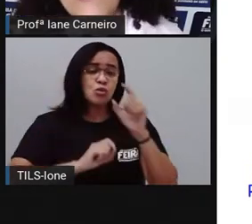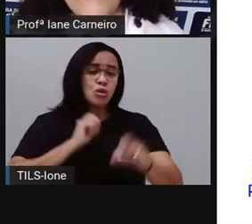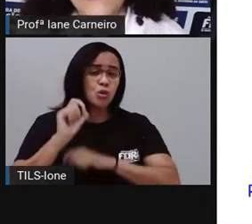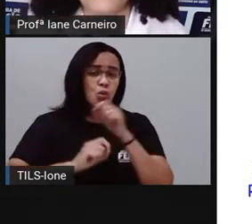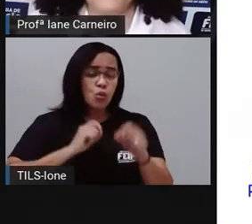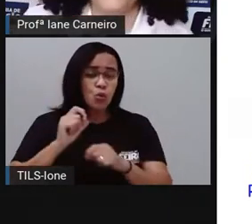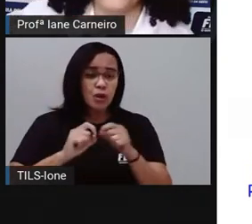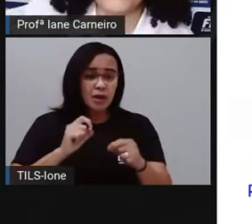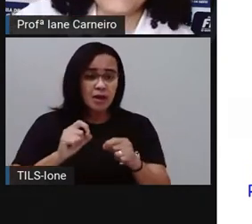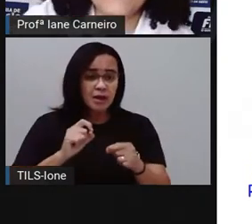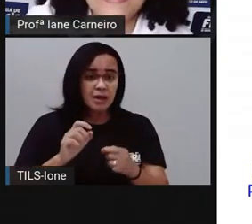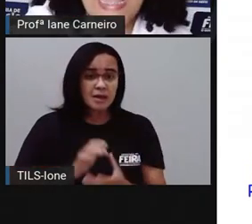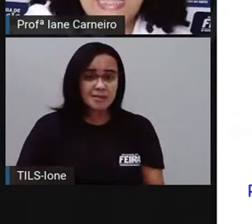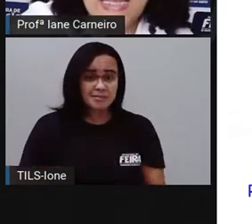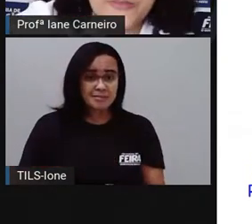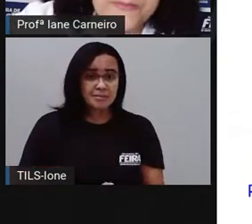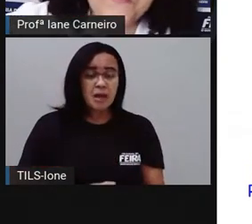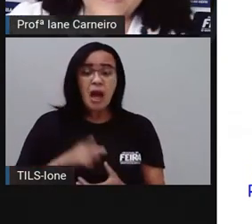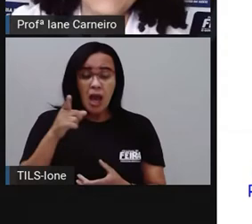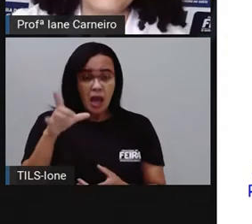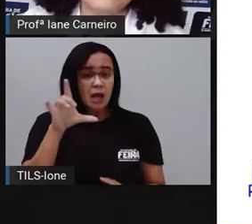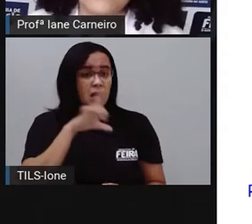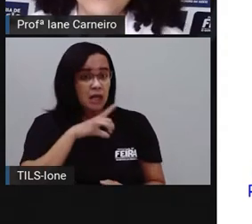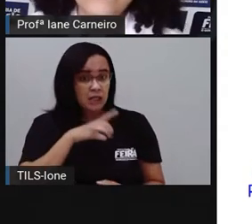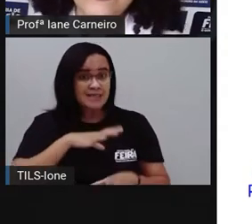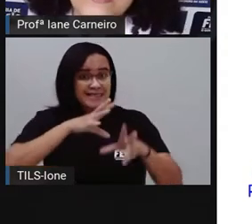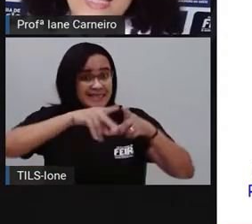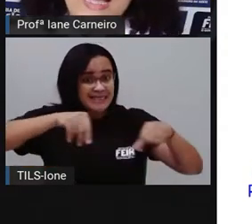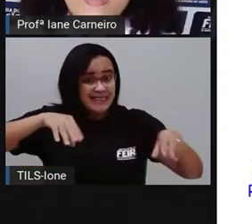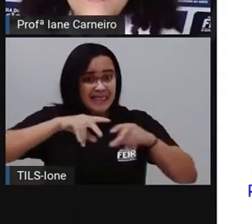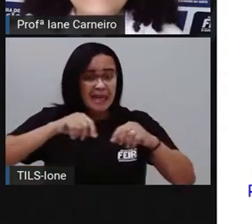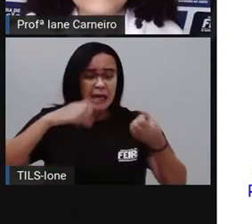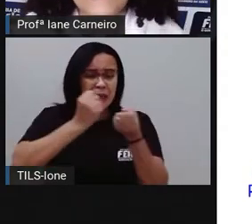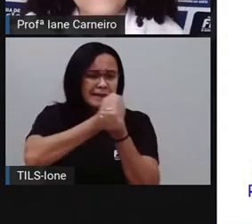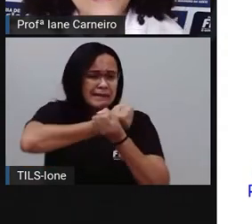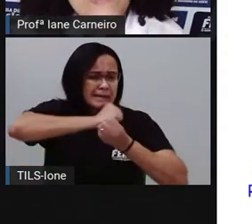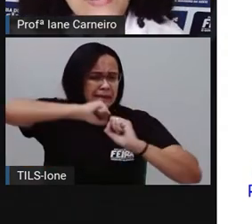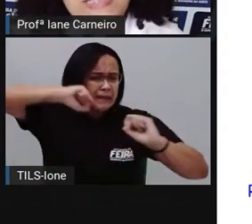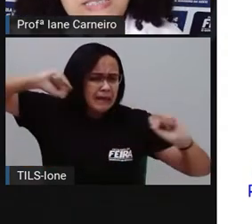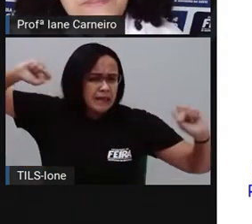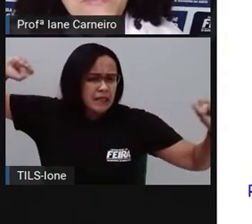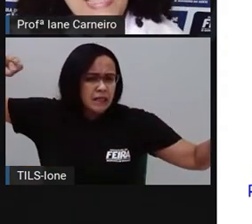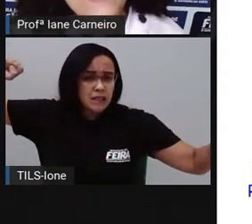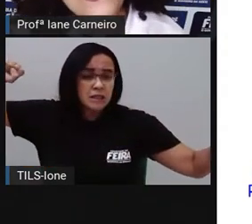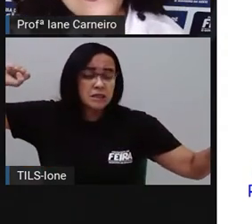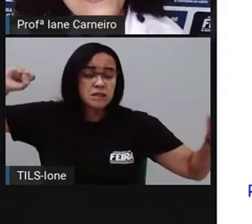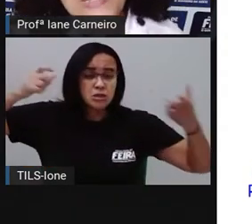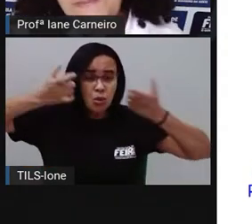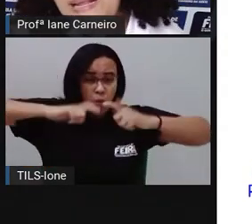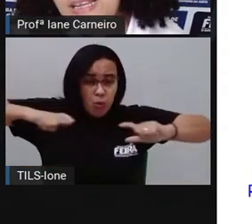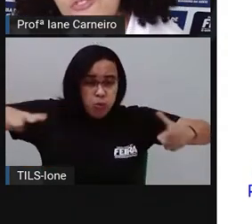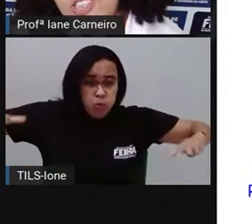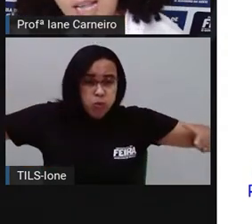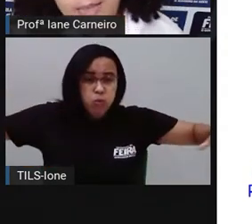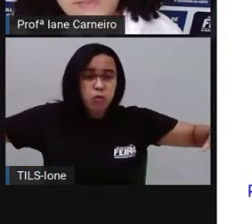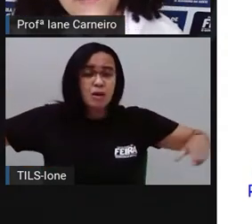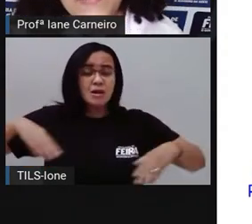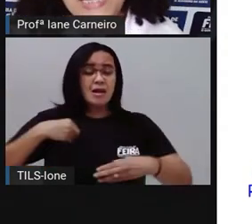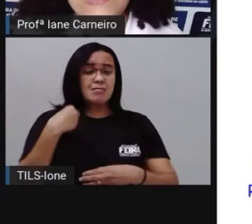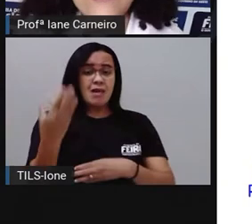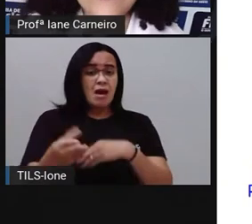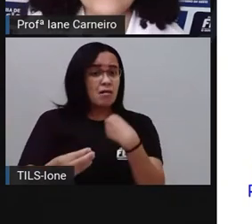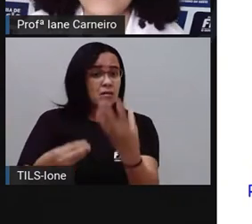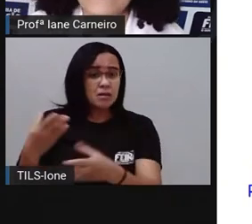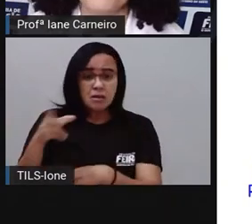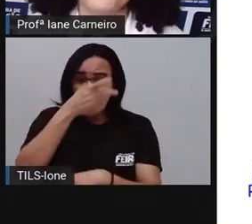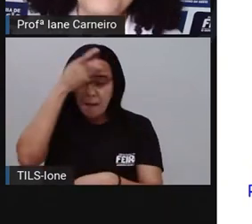né, um grande terreno, né, grandes lotes de terra. E aí, o que ela fazia? Ela distribuía para quem não tinha nada, né?